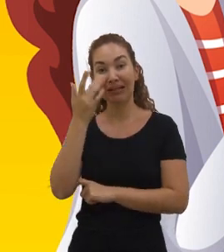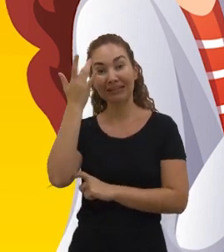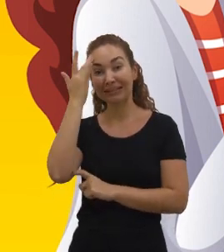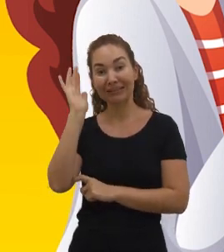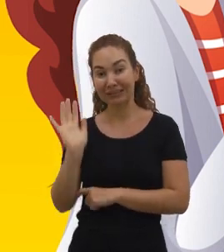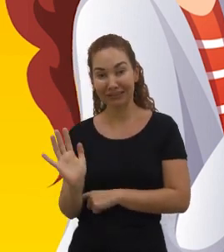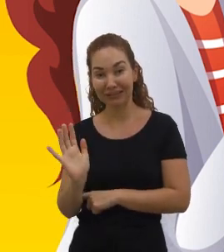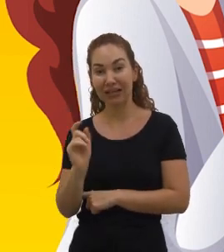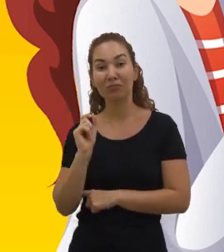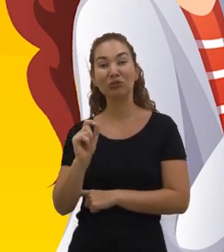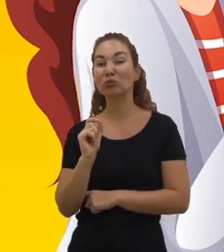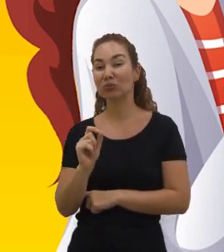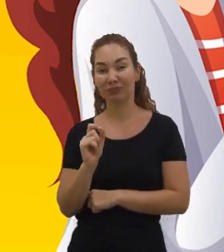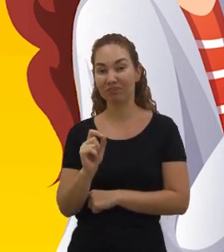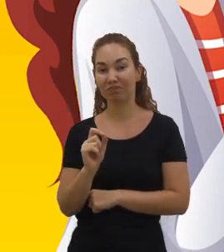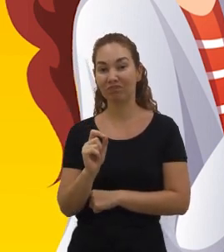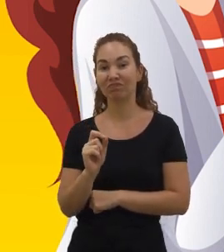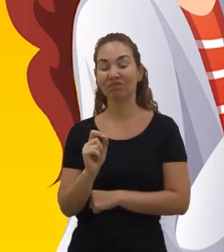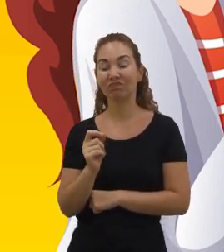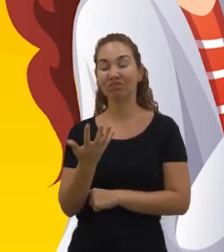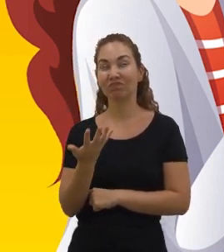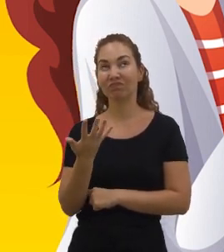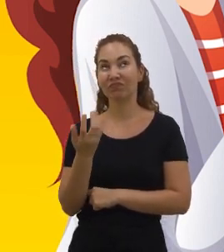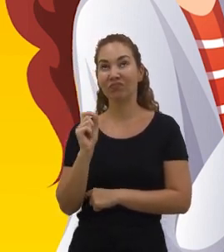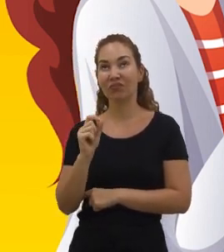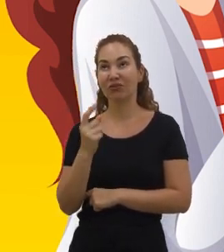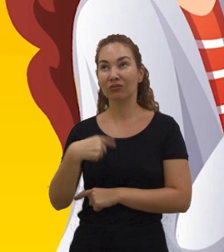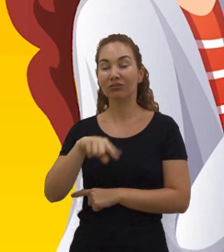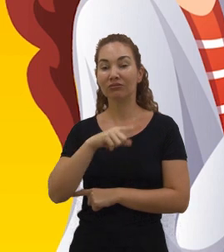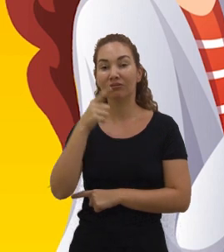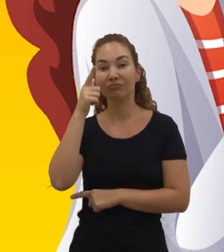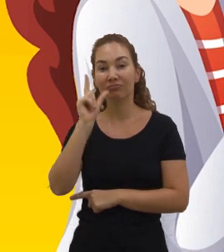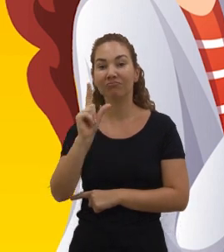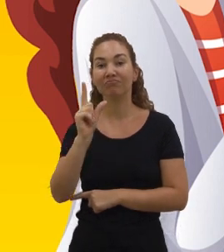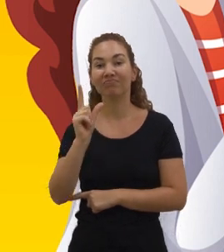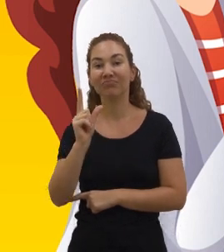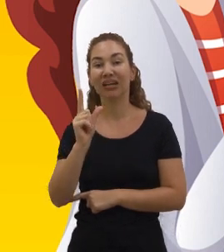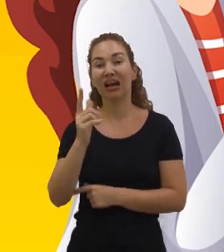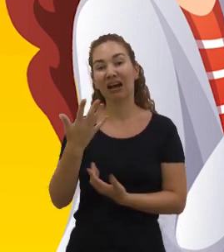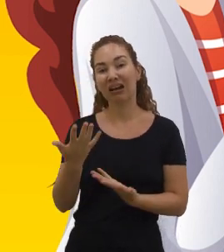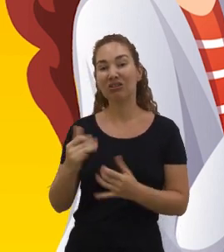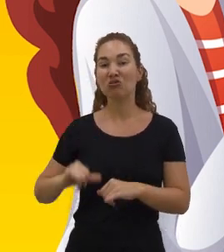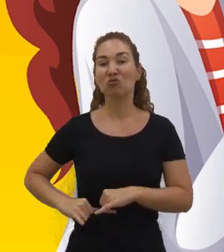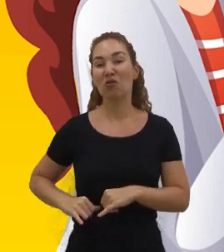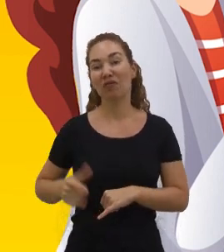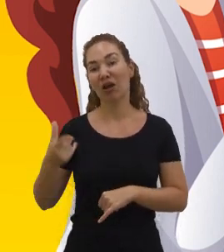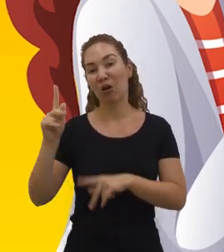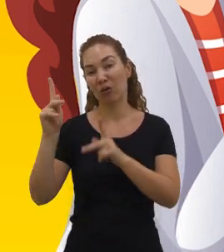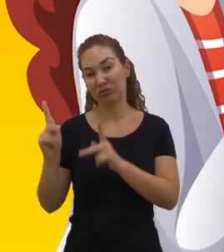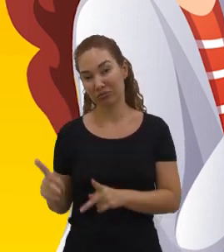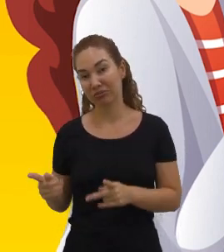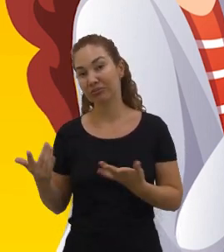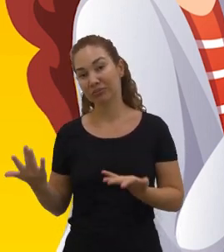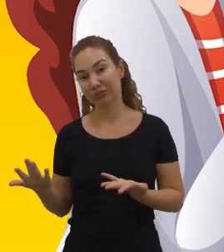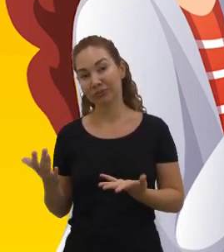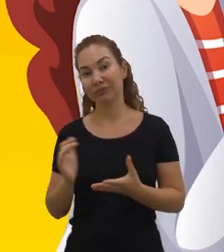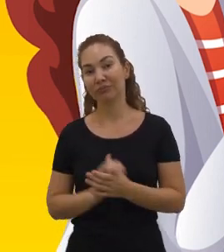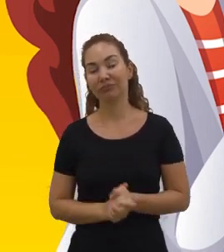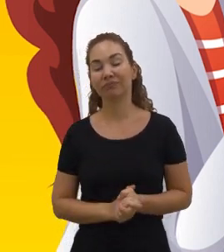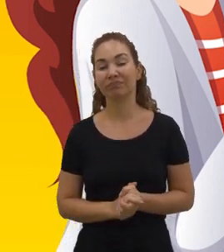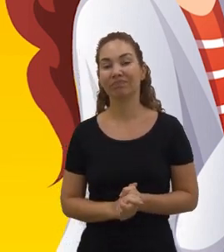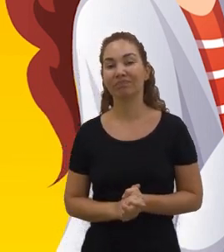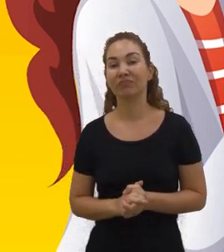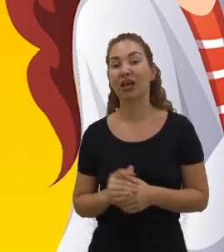nem se dá conta o quão a gente pode acabar machucando alguém, sabe? E daí, Reproduzindo